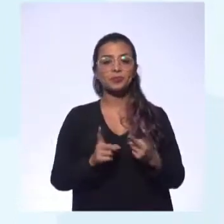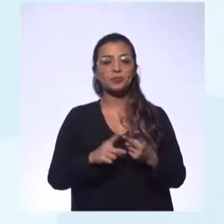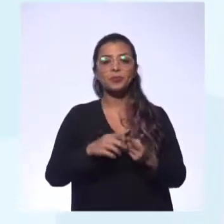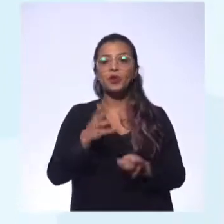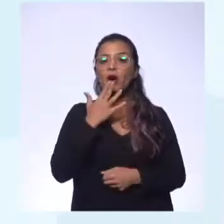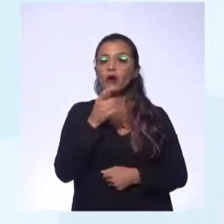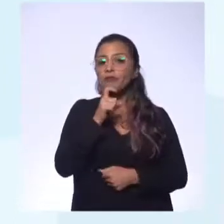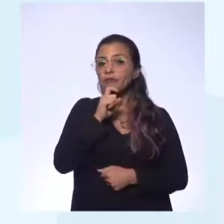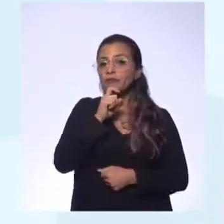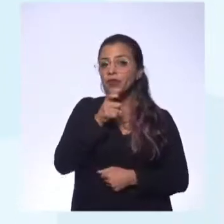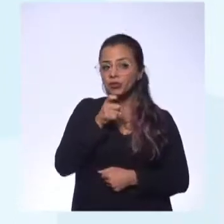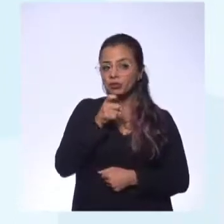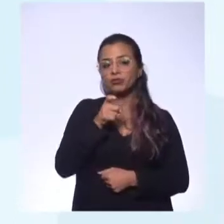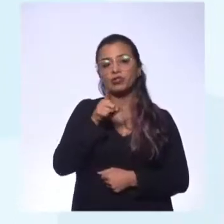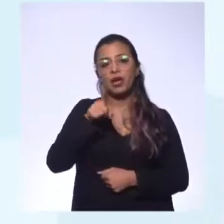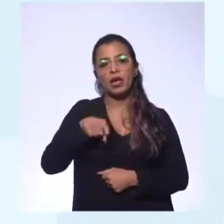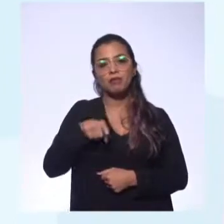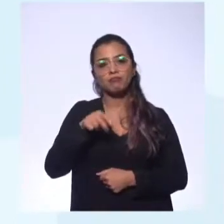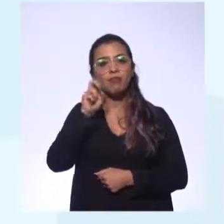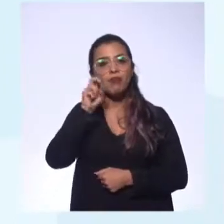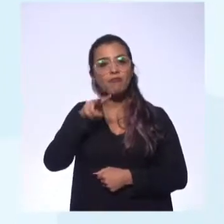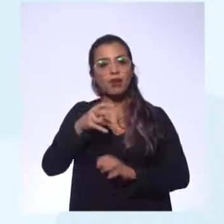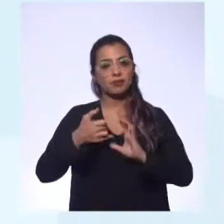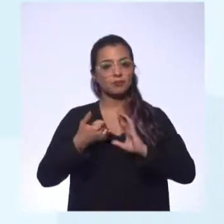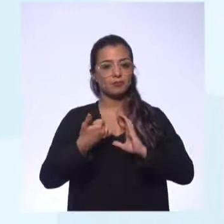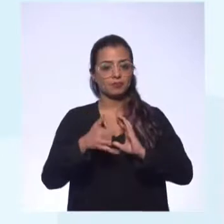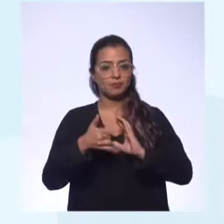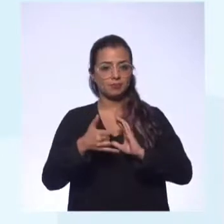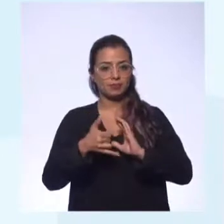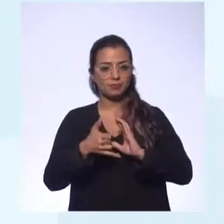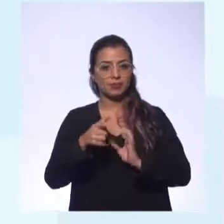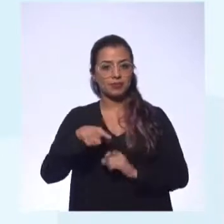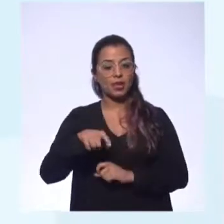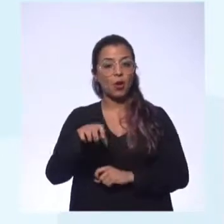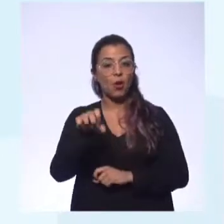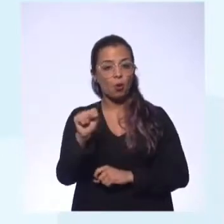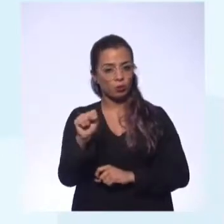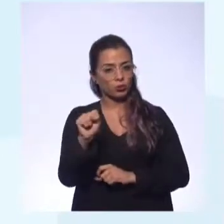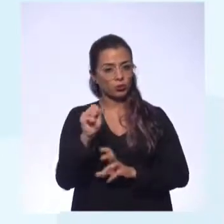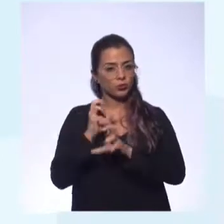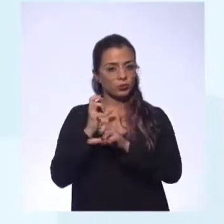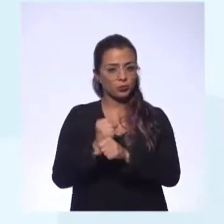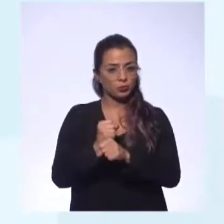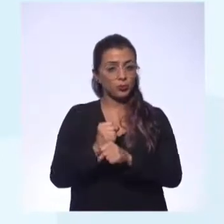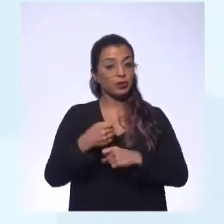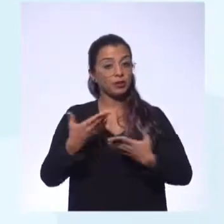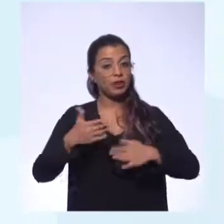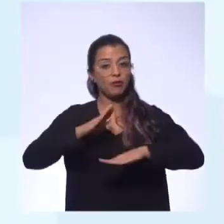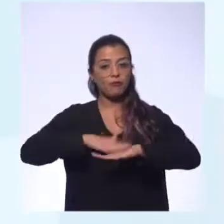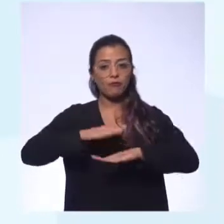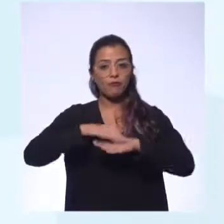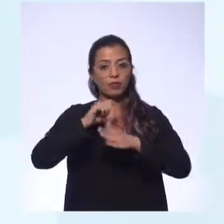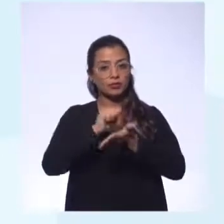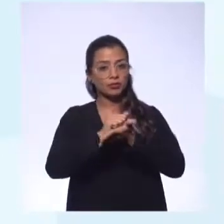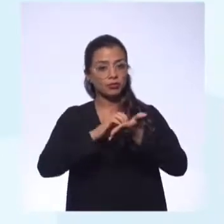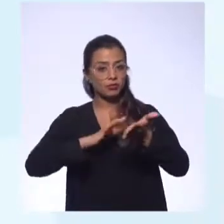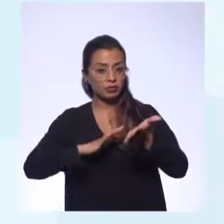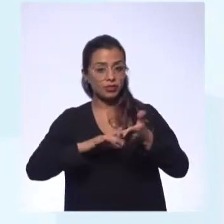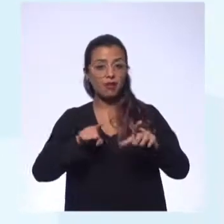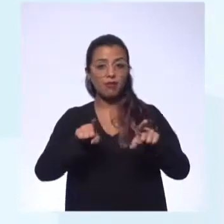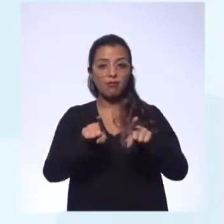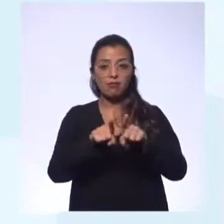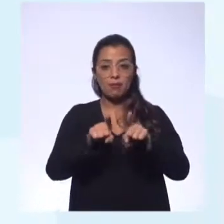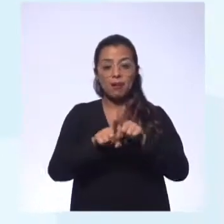e enviar, né, ver mensagens do WhatsApp. Então, o verde tem 8 respostas. Então, eles fazem atividade e, ao mesmo